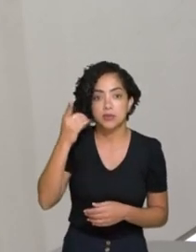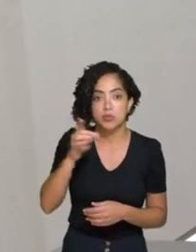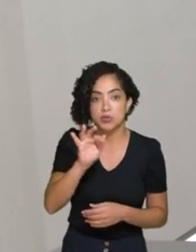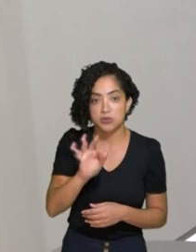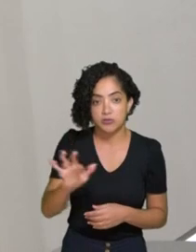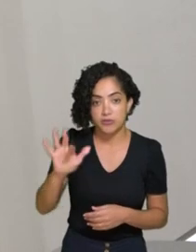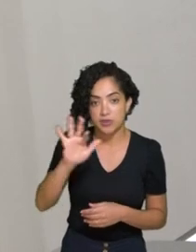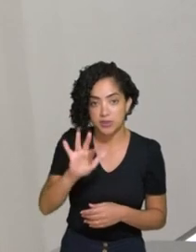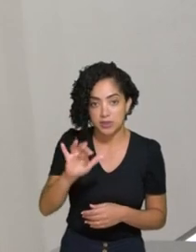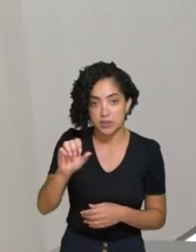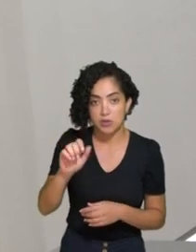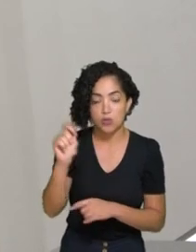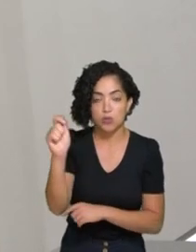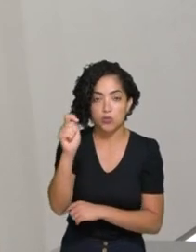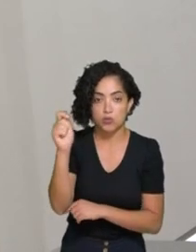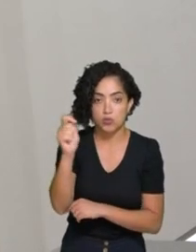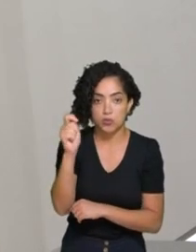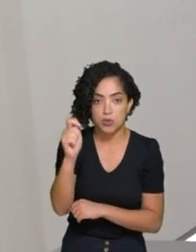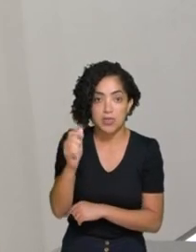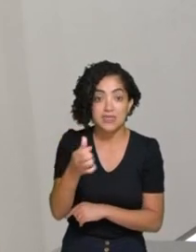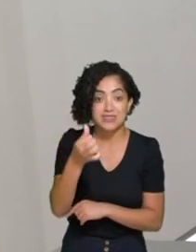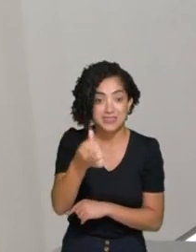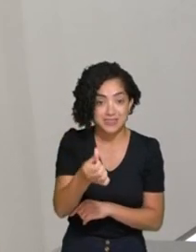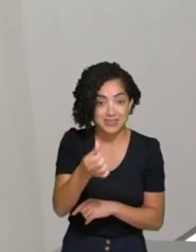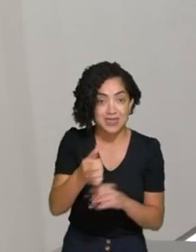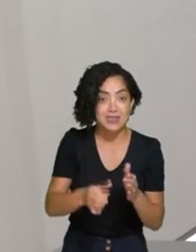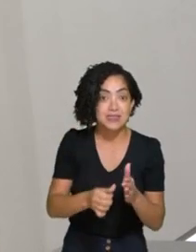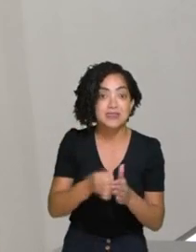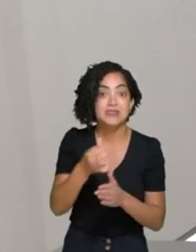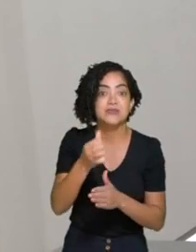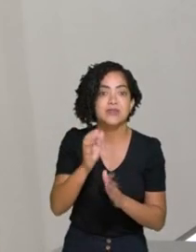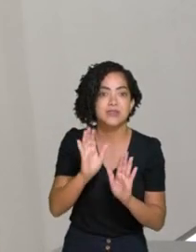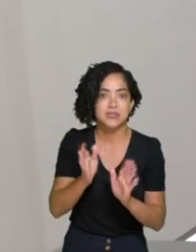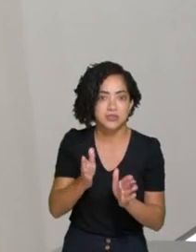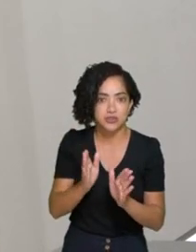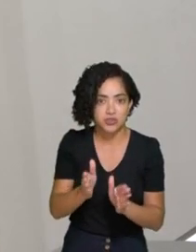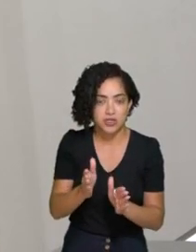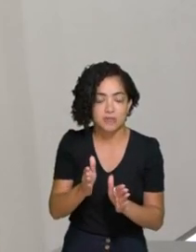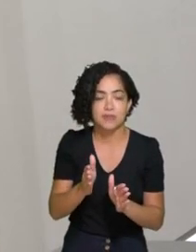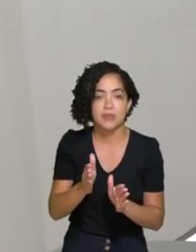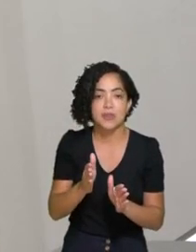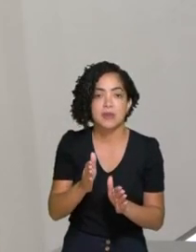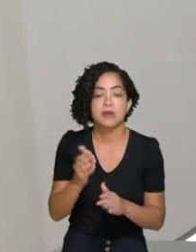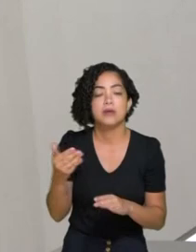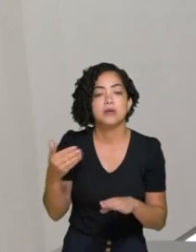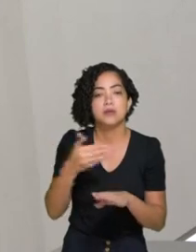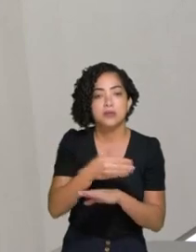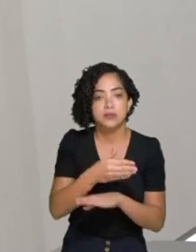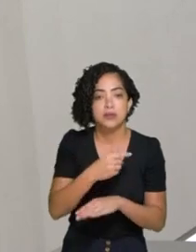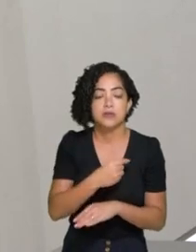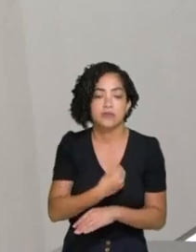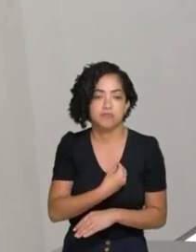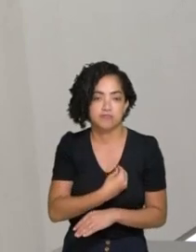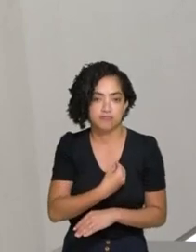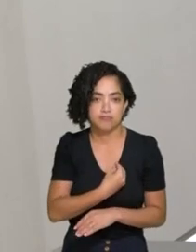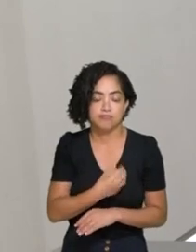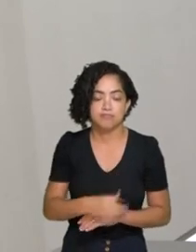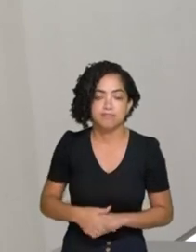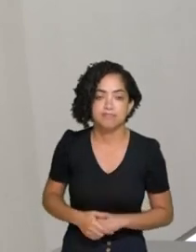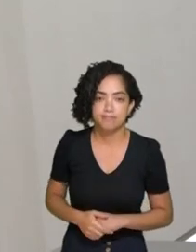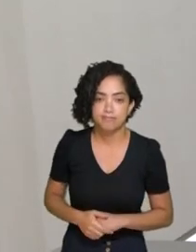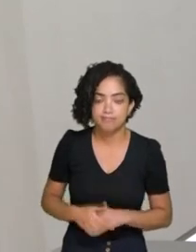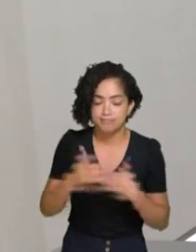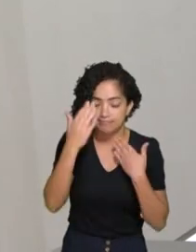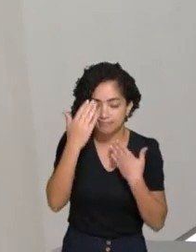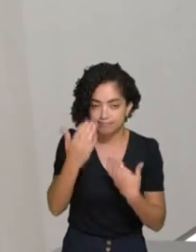Sul, 6 vezes deputado, o nosso amigo Pompeu de Matos, que também esteve nesse ato aqui. Muito